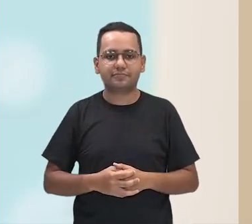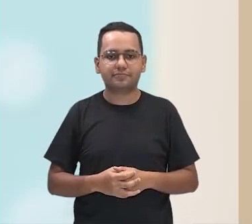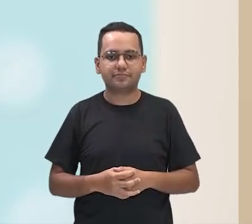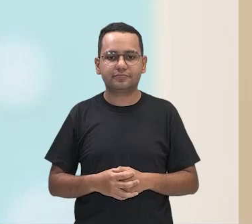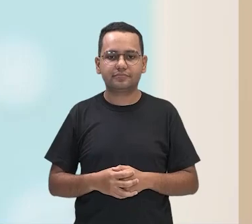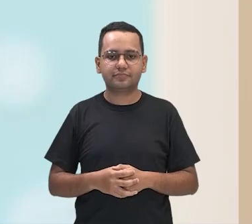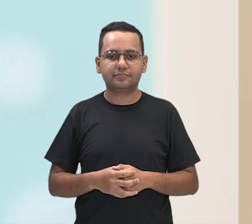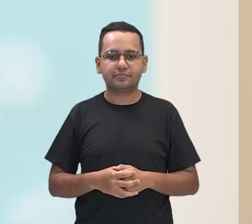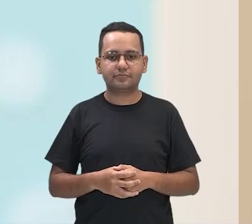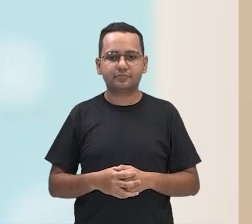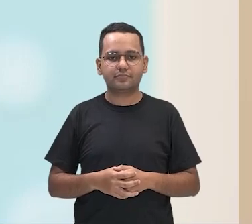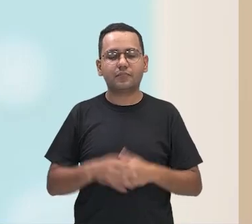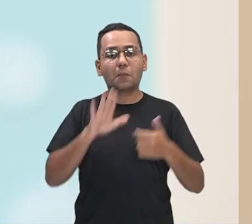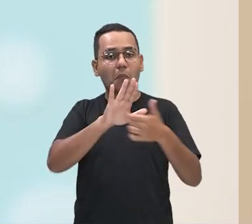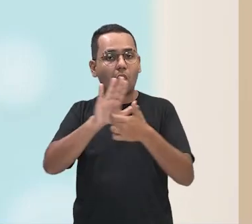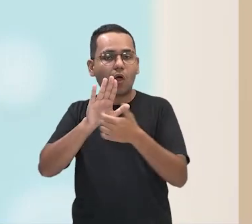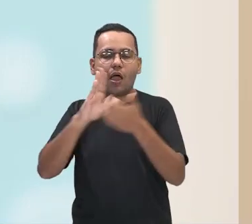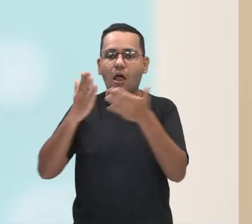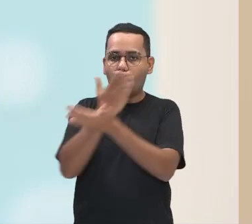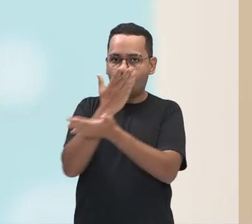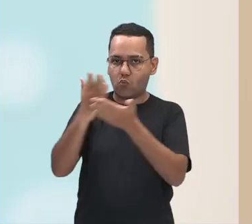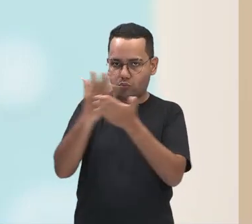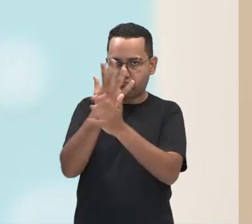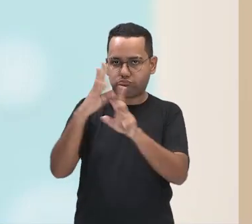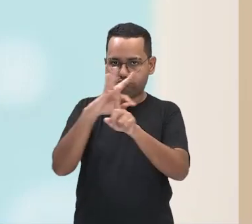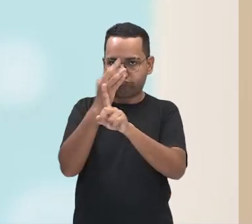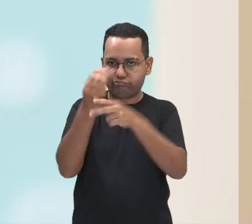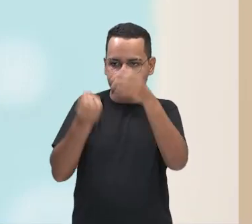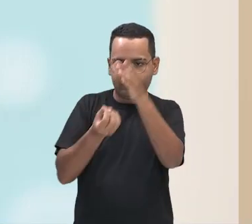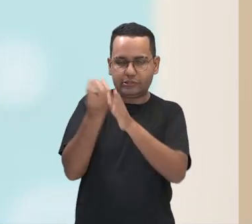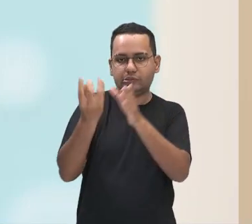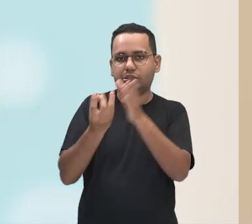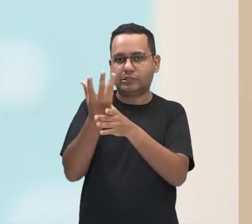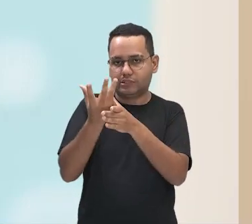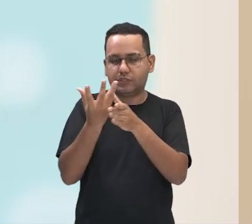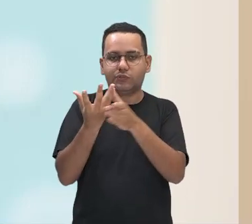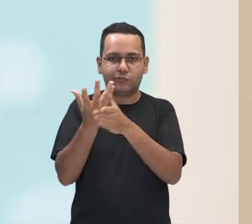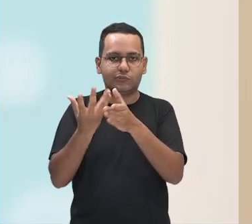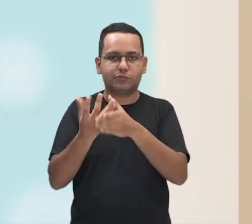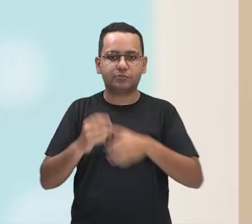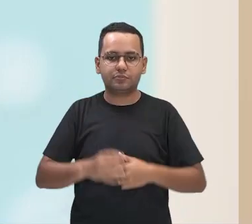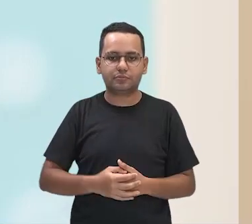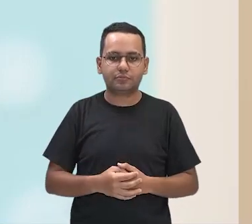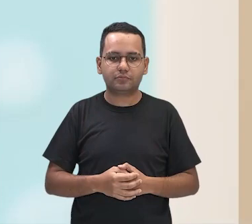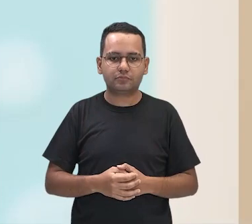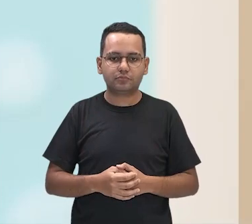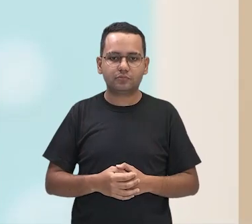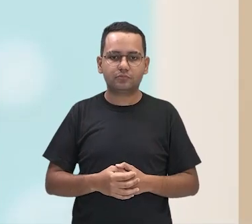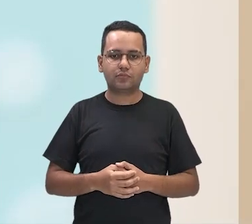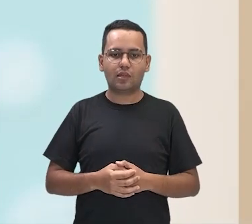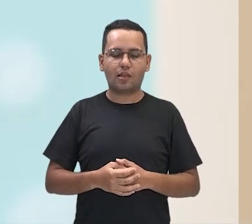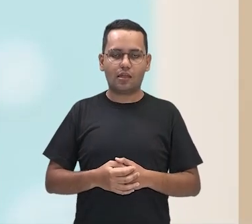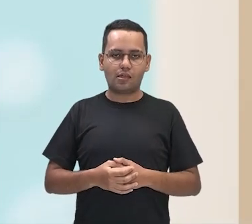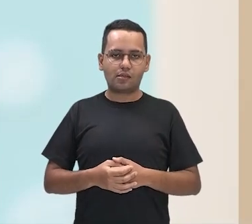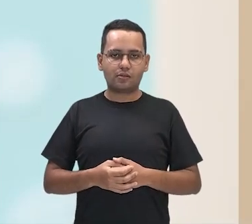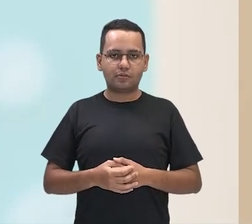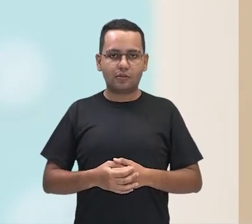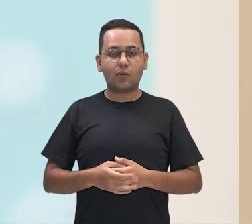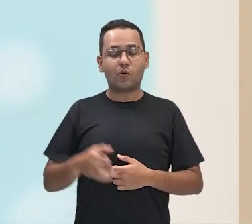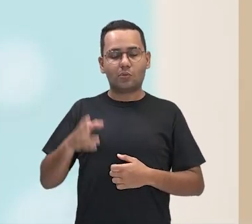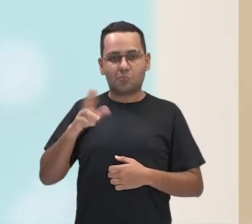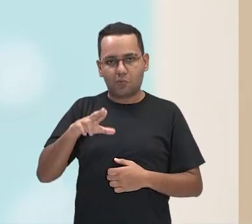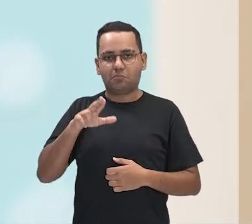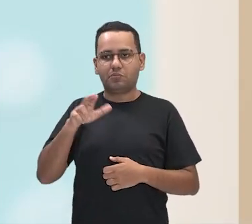que utilizam a tecnologia para a sua produção, para vocês entenderem que sem a tecnologia não seria possível